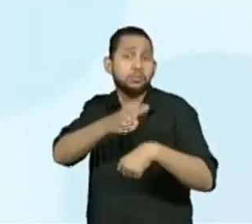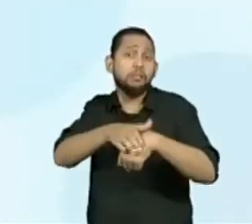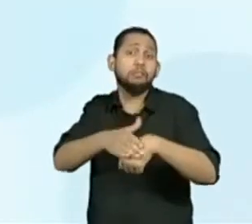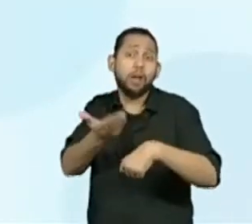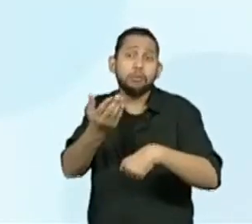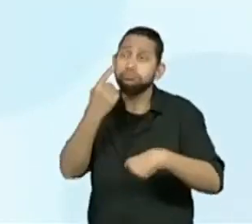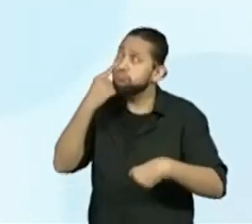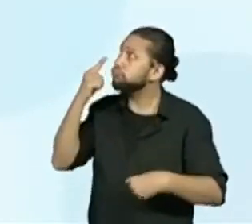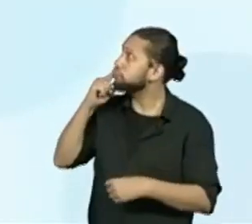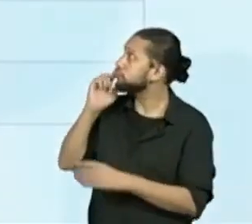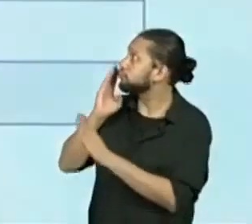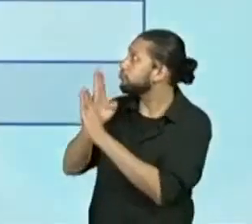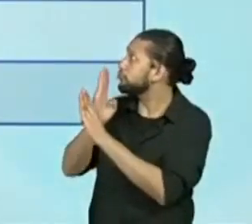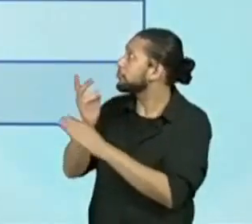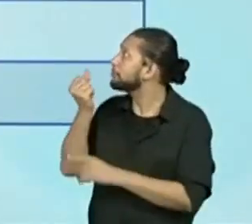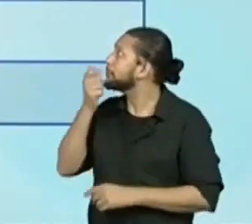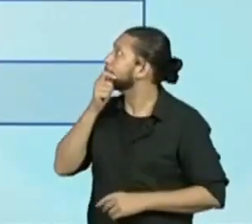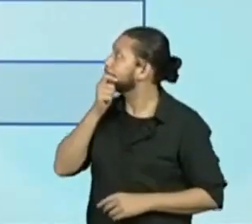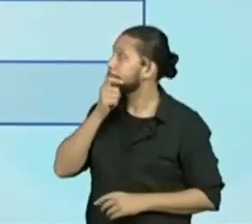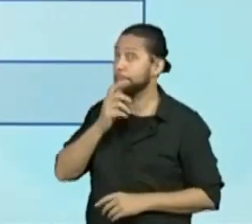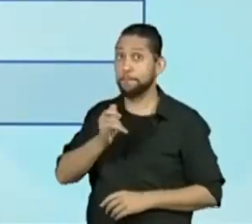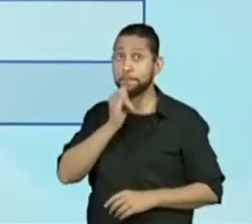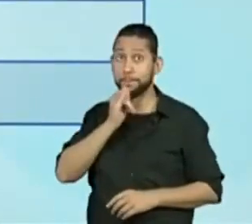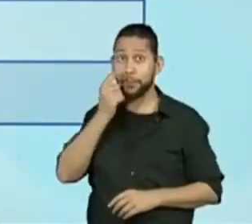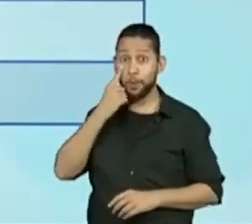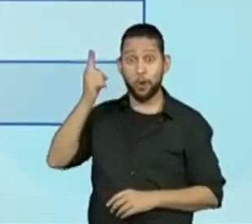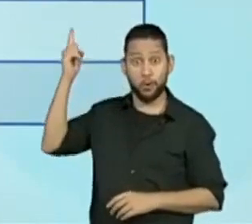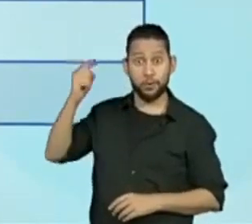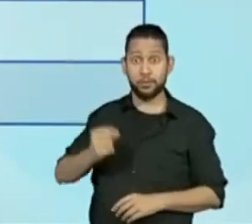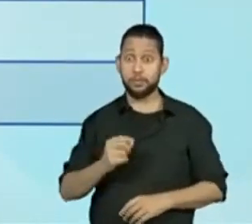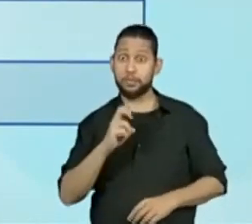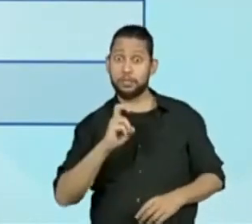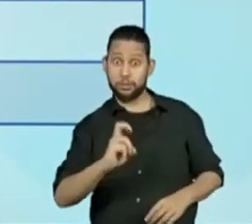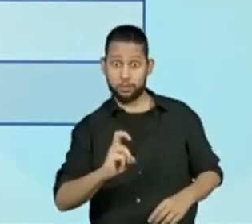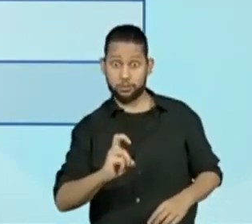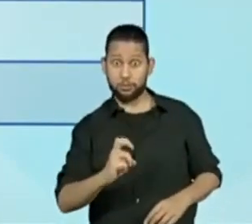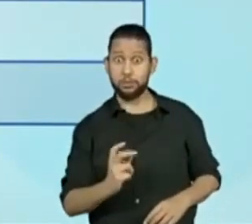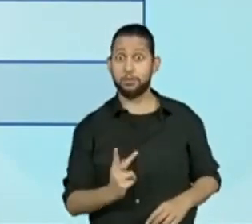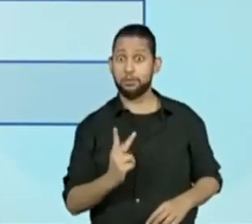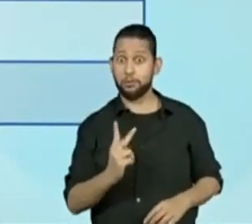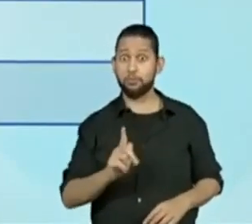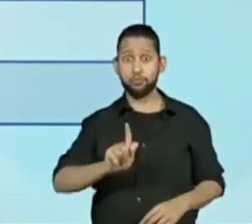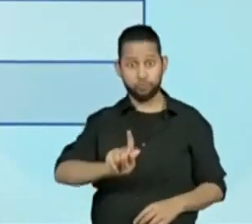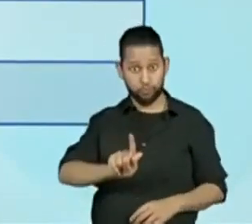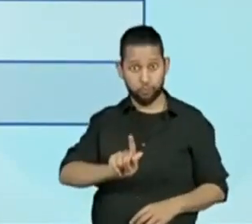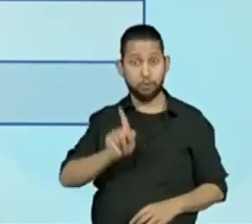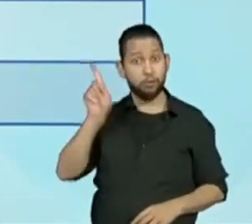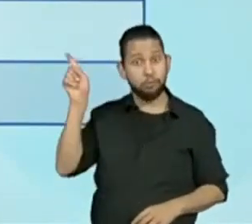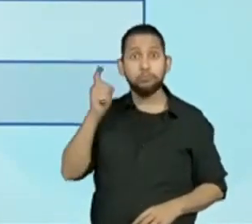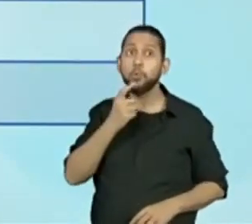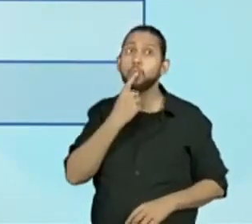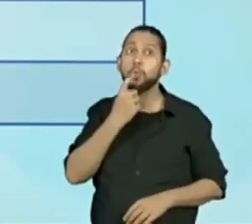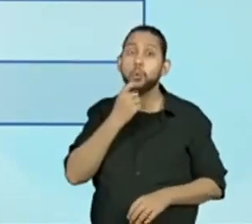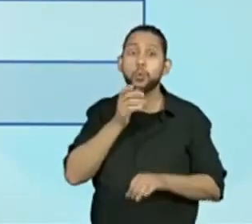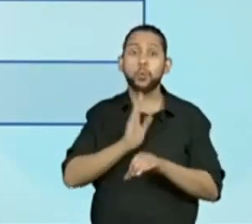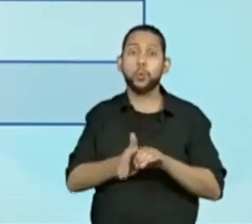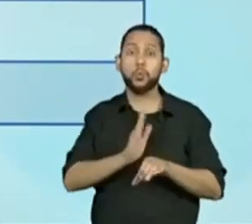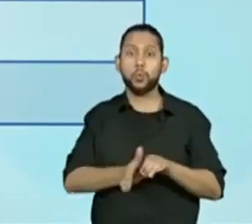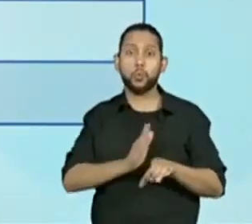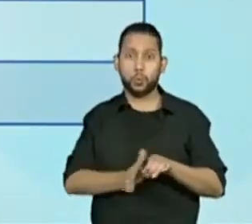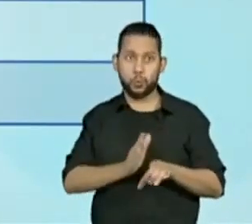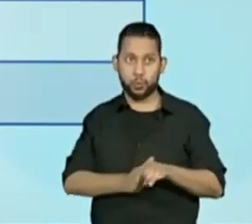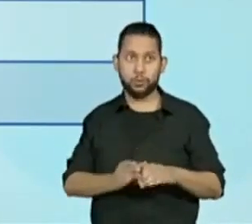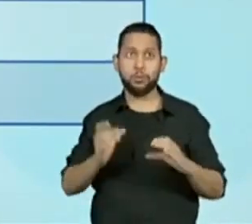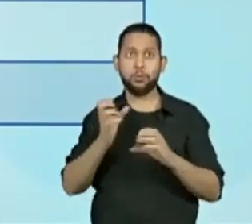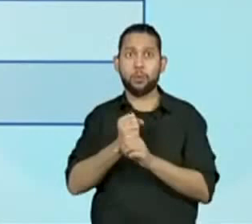de 5 kg de tomate e nós vamos calcular